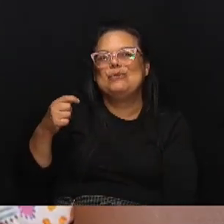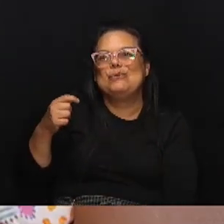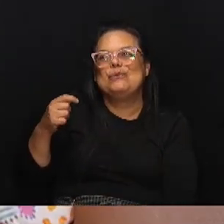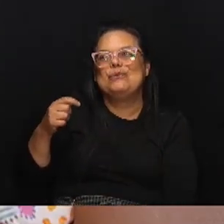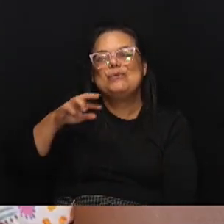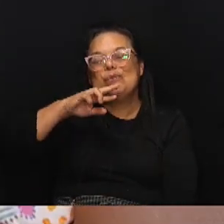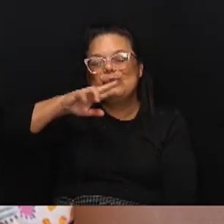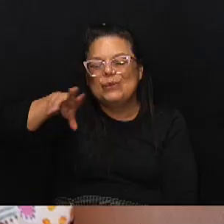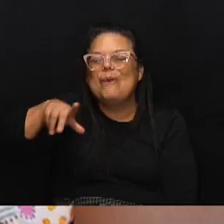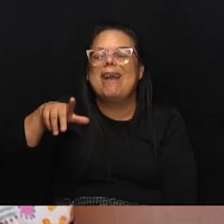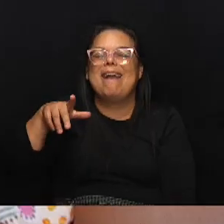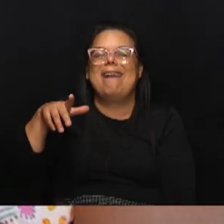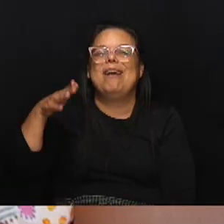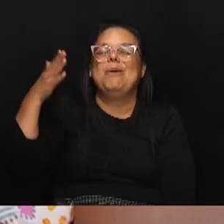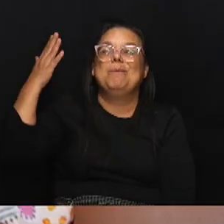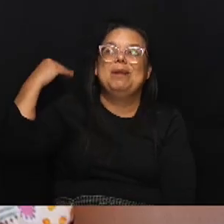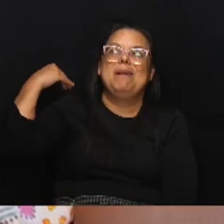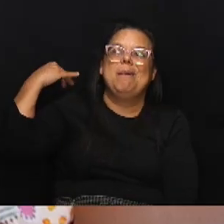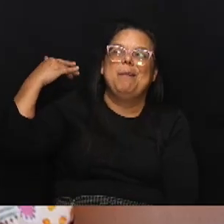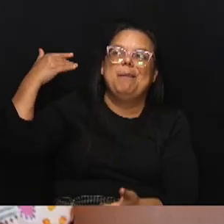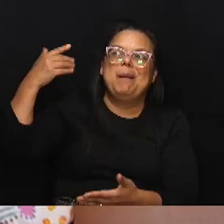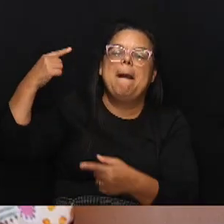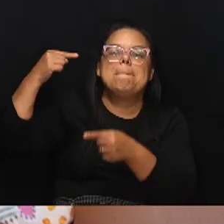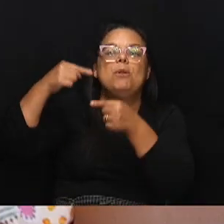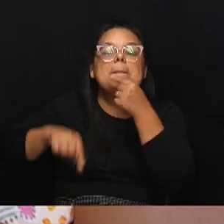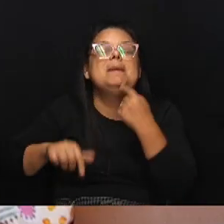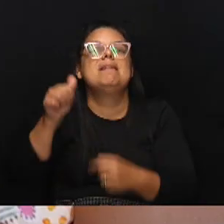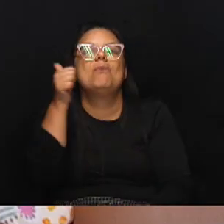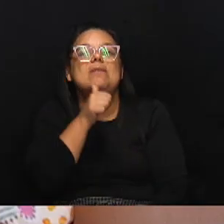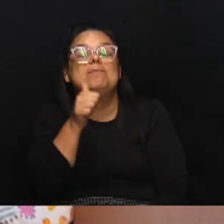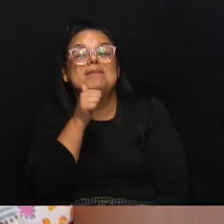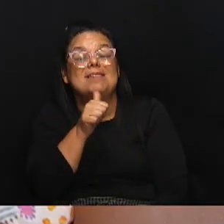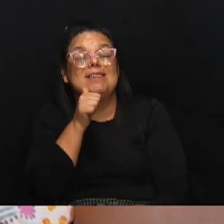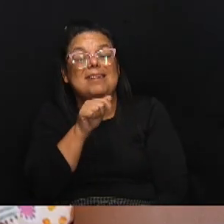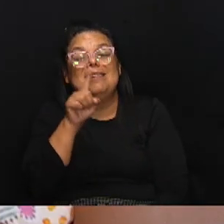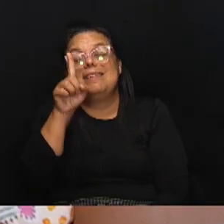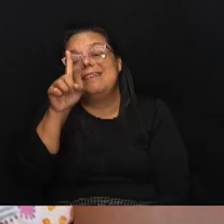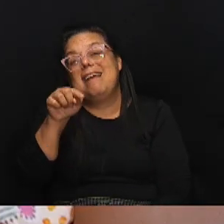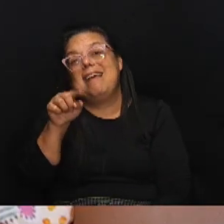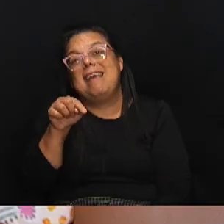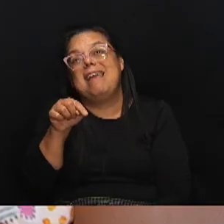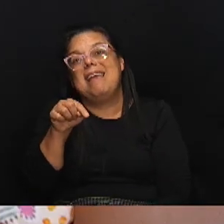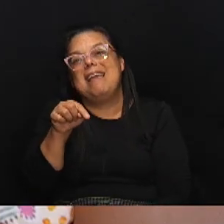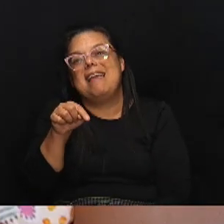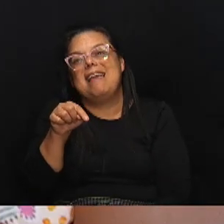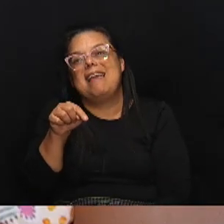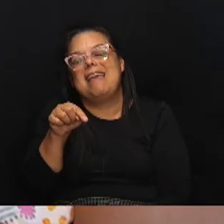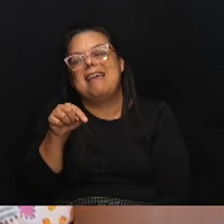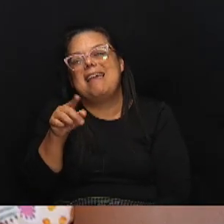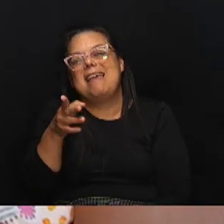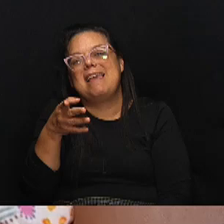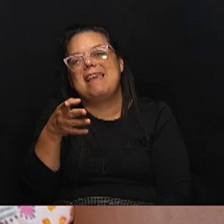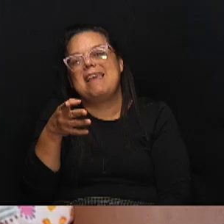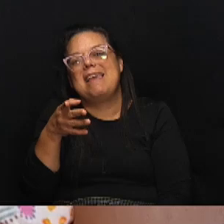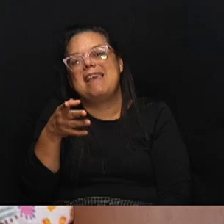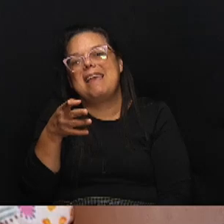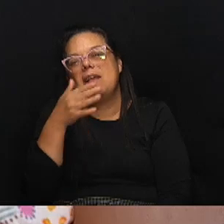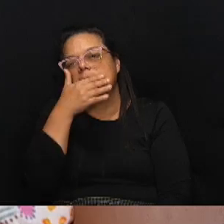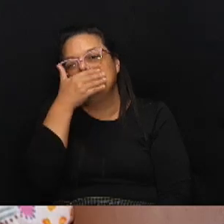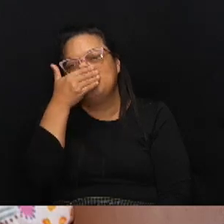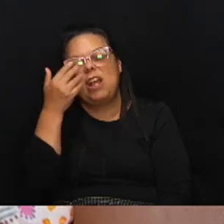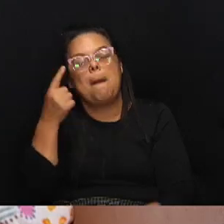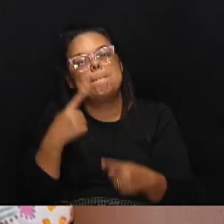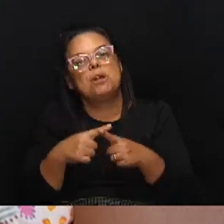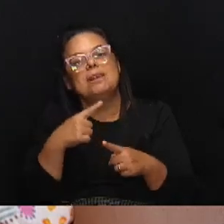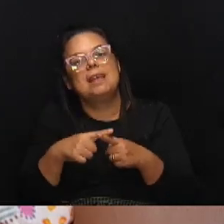processo anterior, proibindo as mulheres de ficarem nesses mosteiros, nesses enclausuramentos, porque